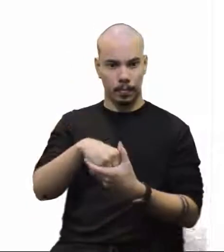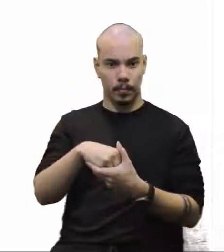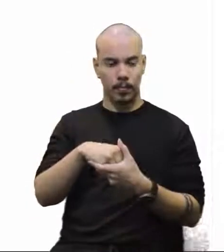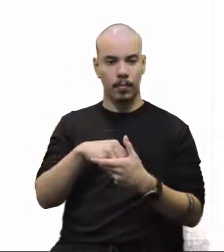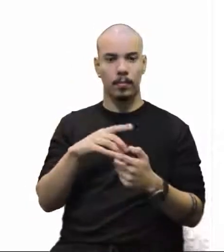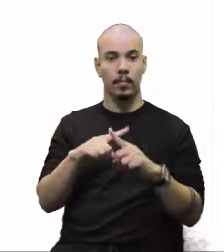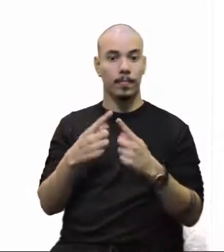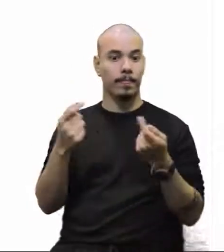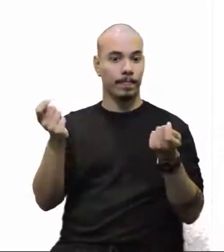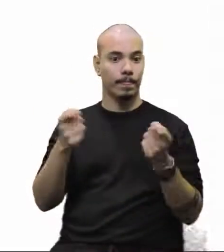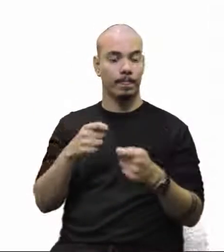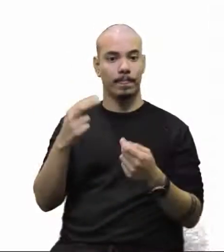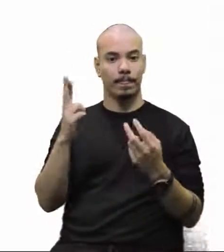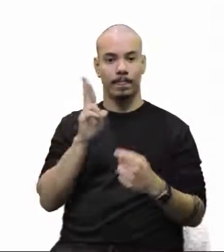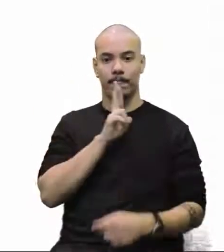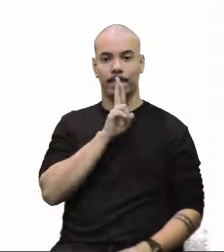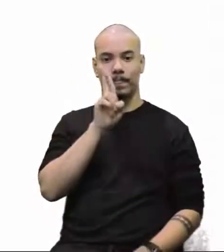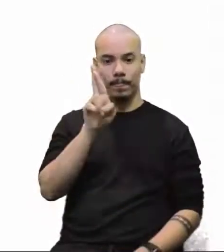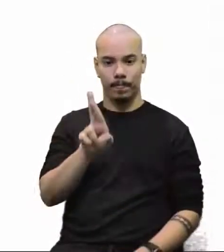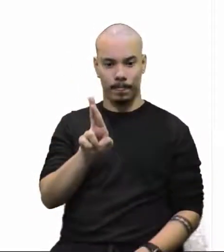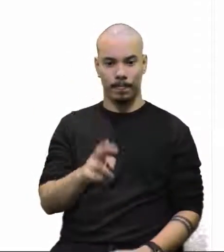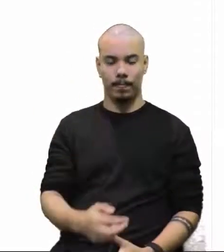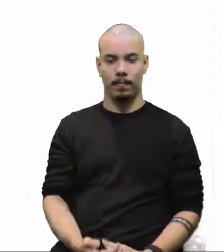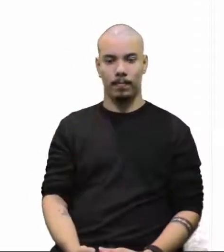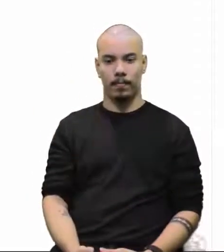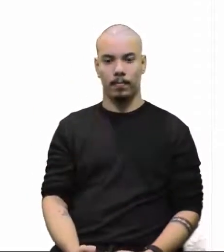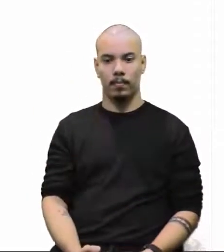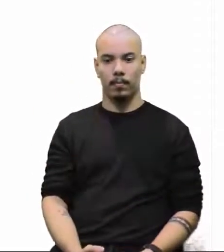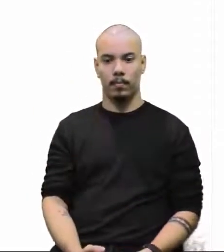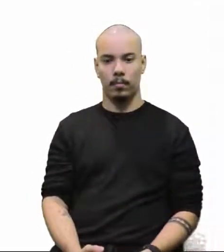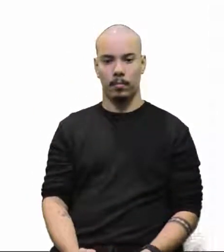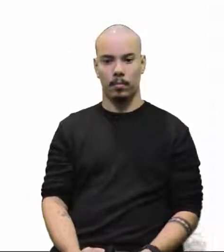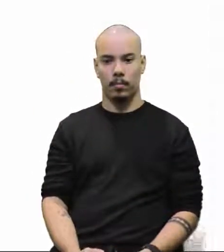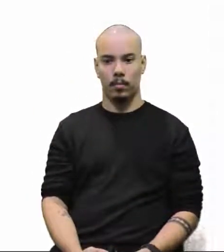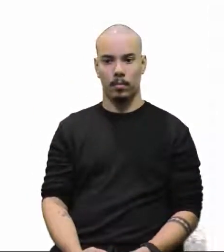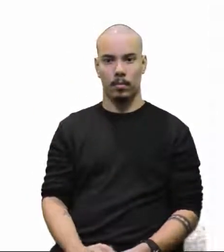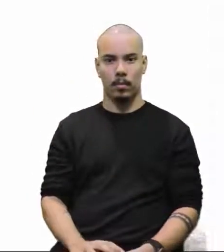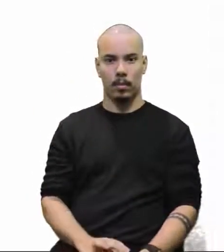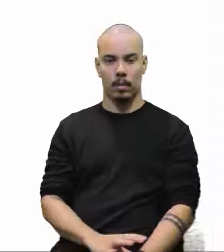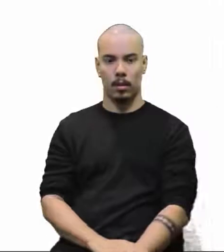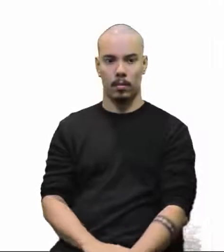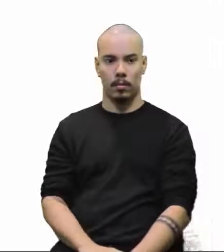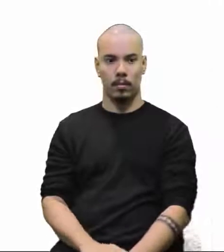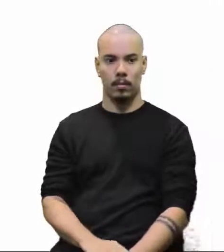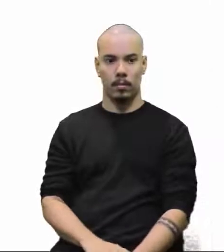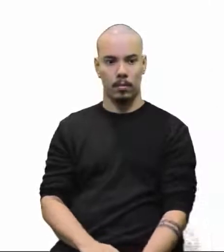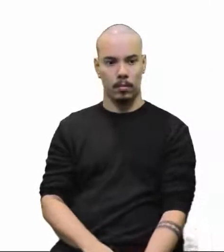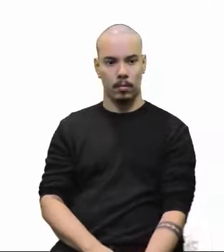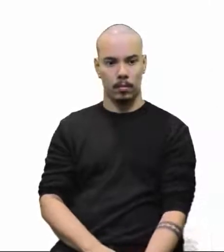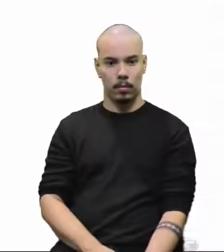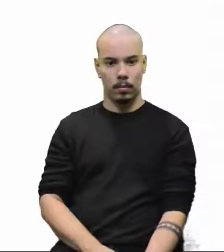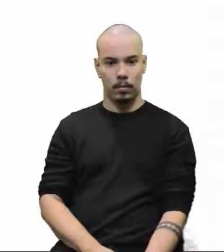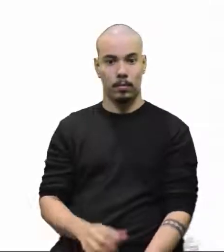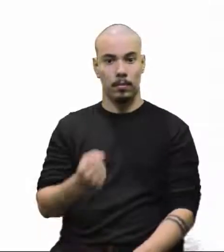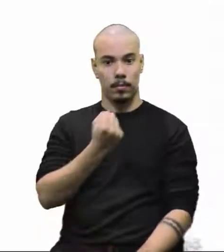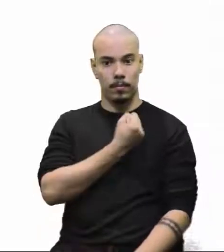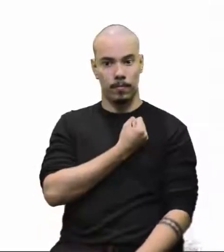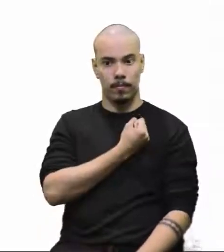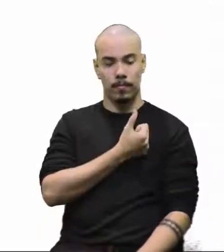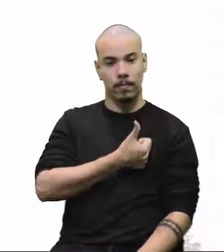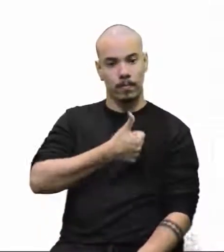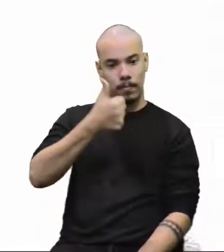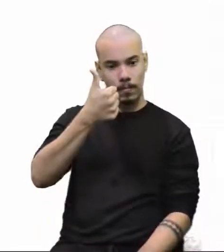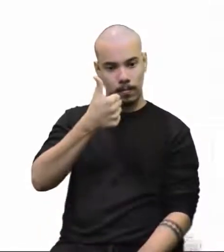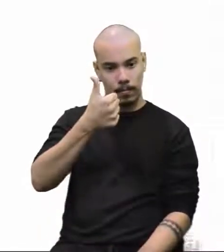então já dá para representar. Então, repulsão. E o campo magnético? O campo regra magnético da mão direita número 1. faz, você vai